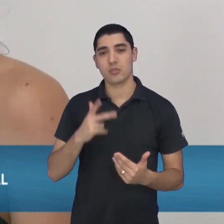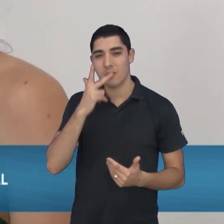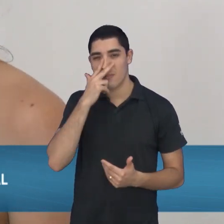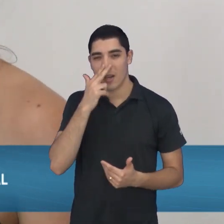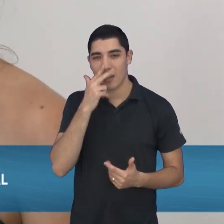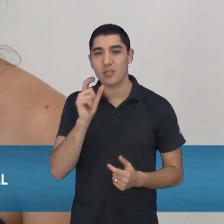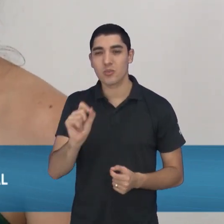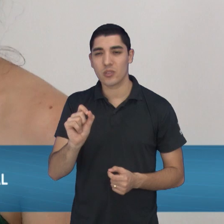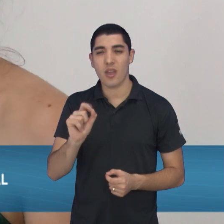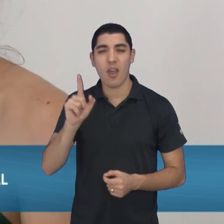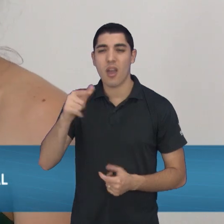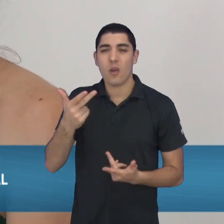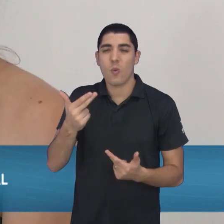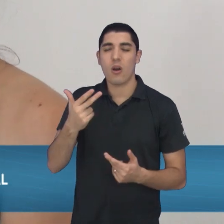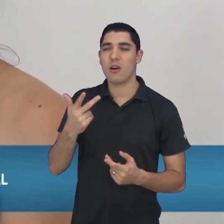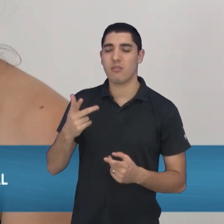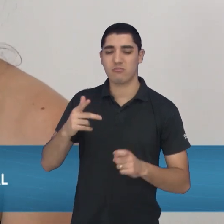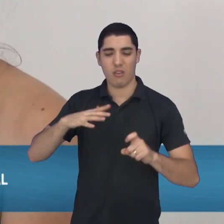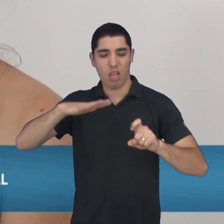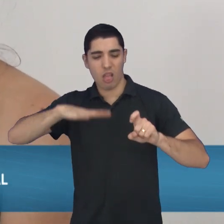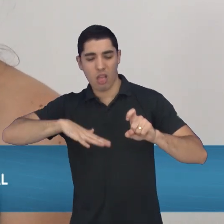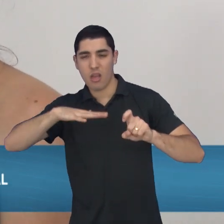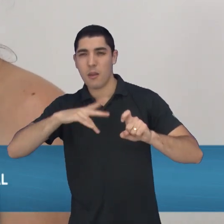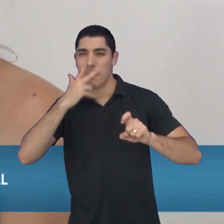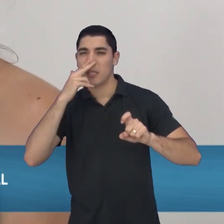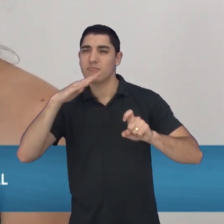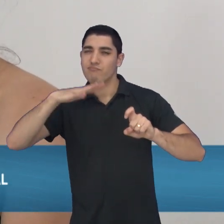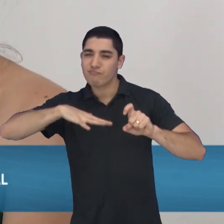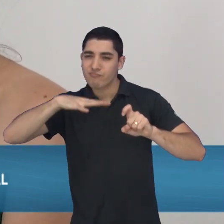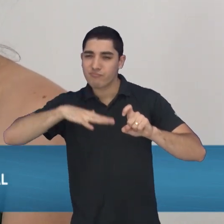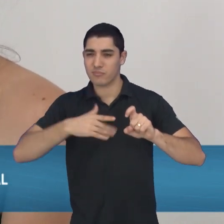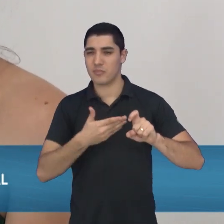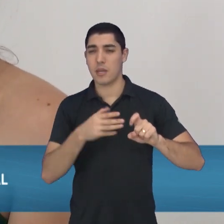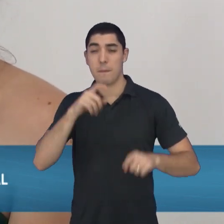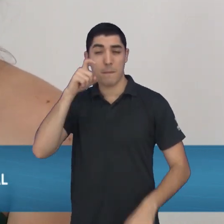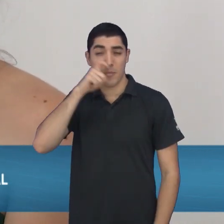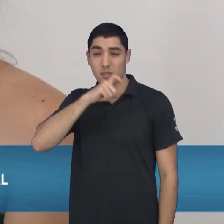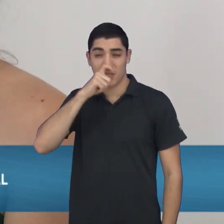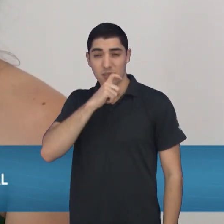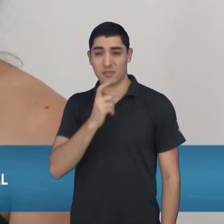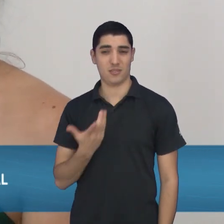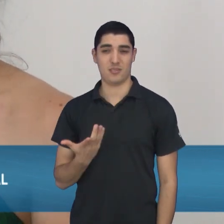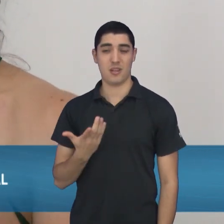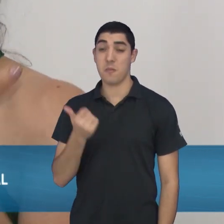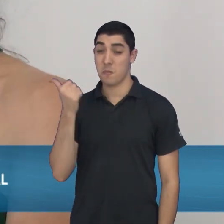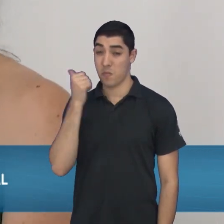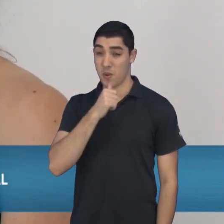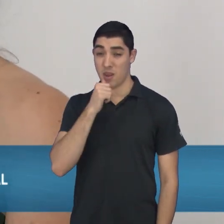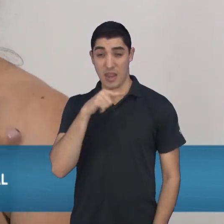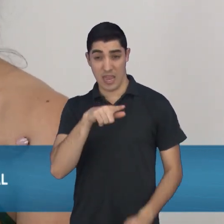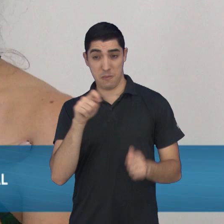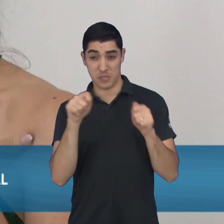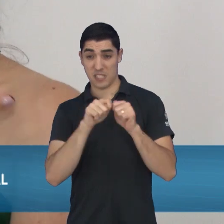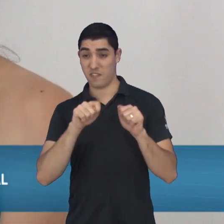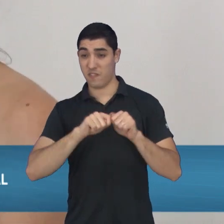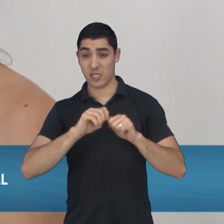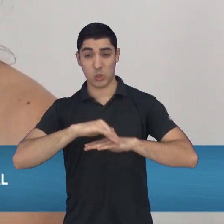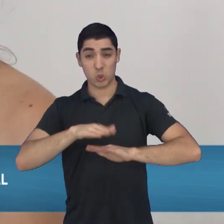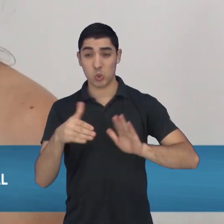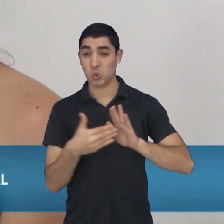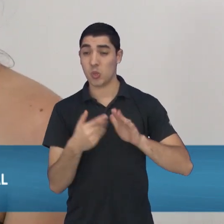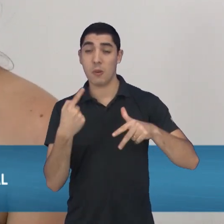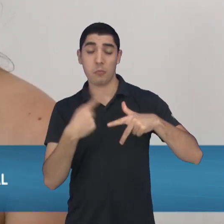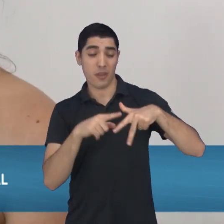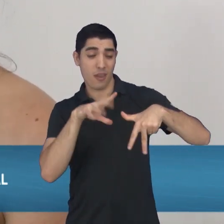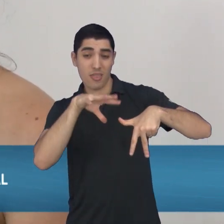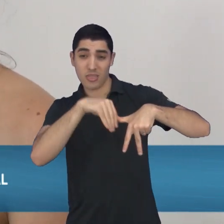de mito, né? A gente vai criando uma ideia de que a mulher ela tem que fazer tudo porque ela é movida por sentimentos, ela é movida pelo amor.